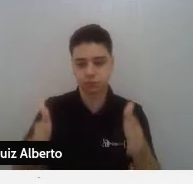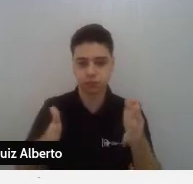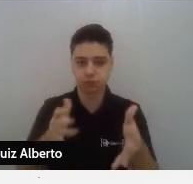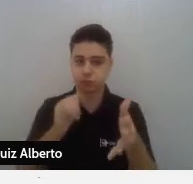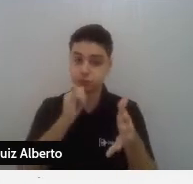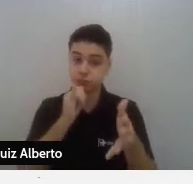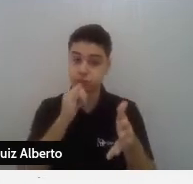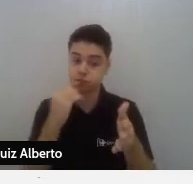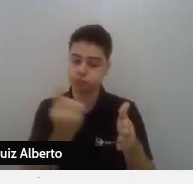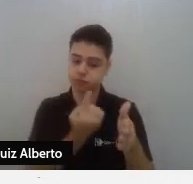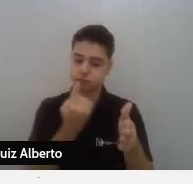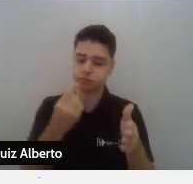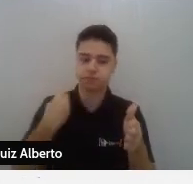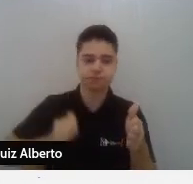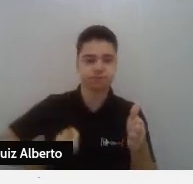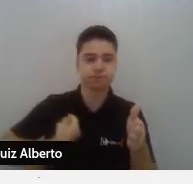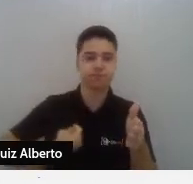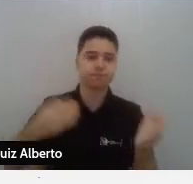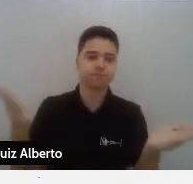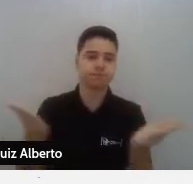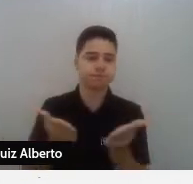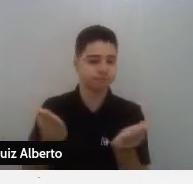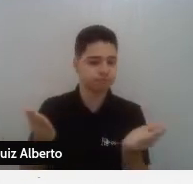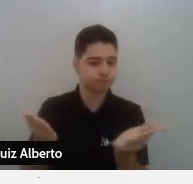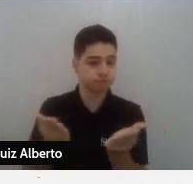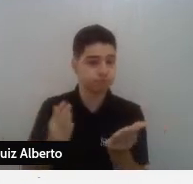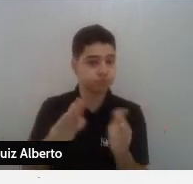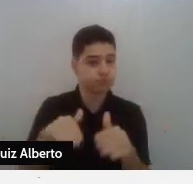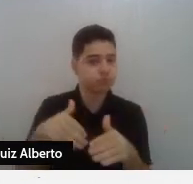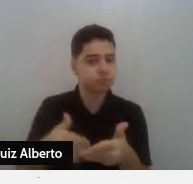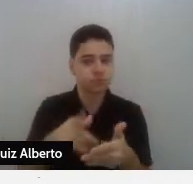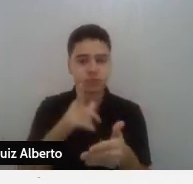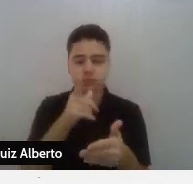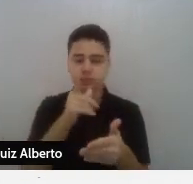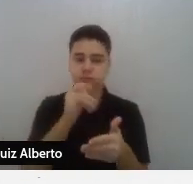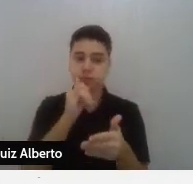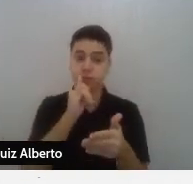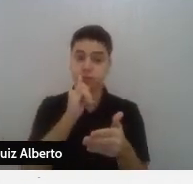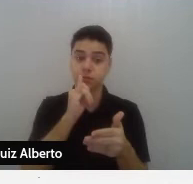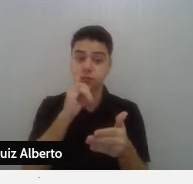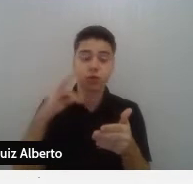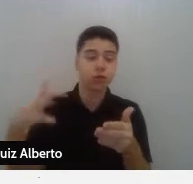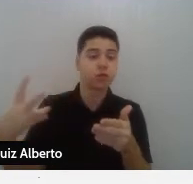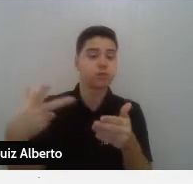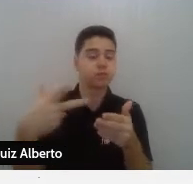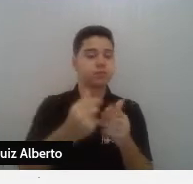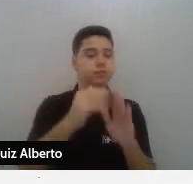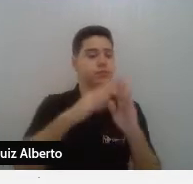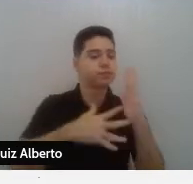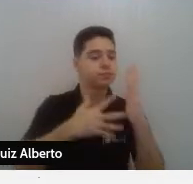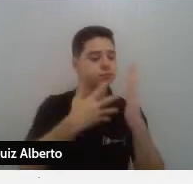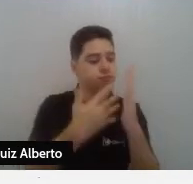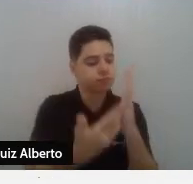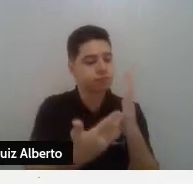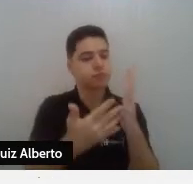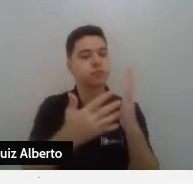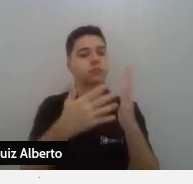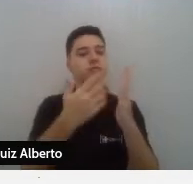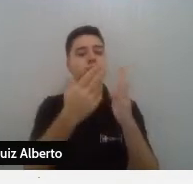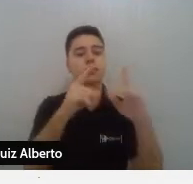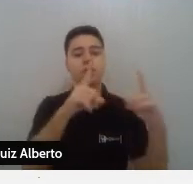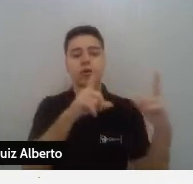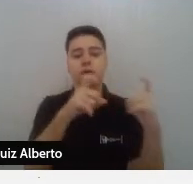gente vive. Além disso, tem ilustrações e pinturas digitais, que elas ainda são feitas,